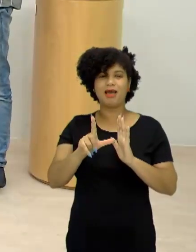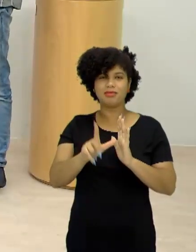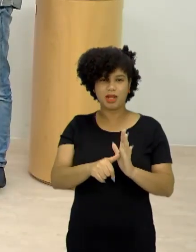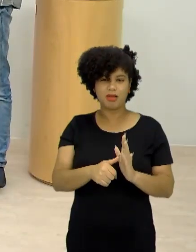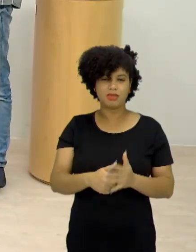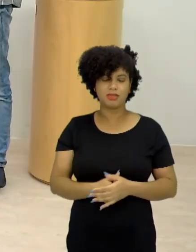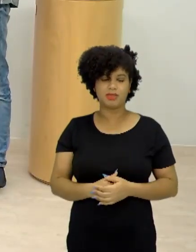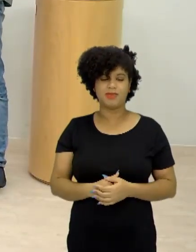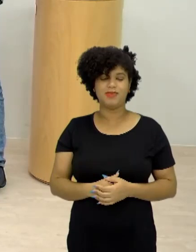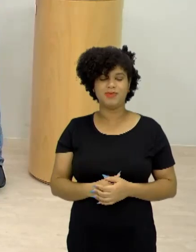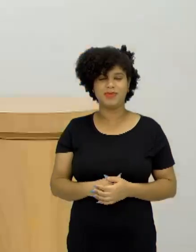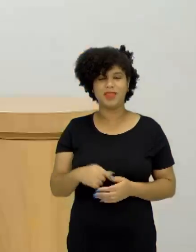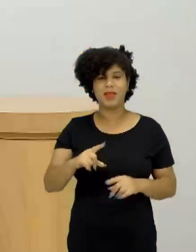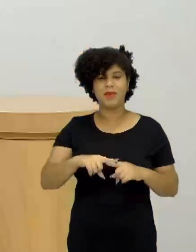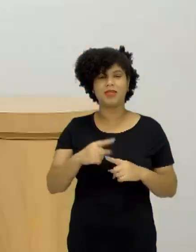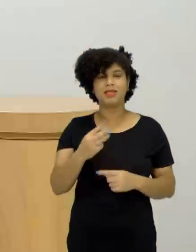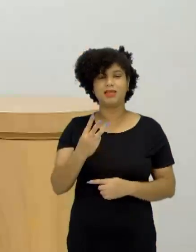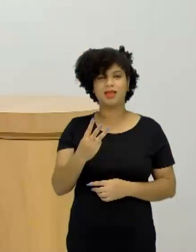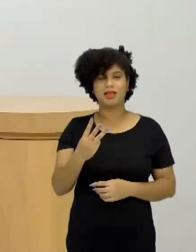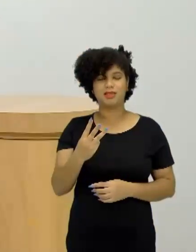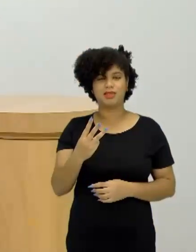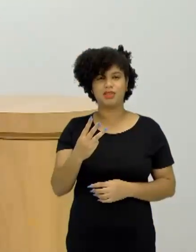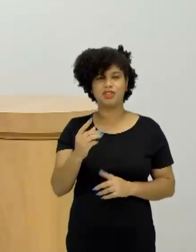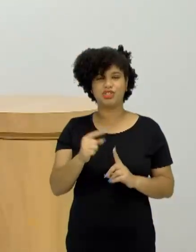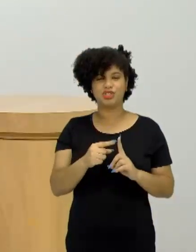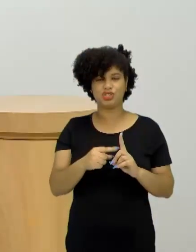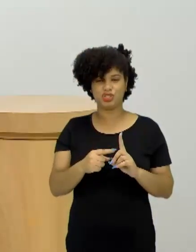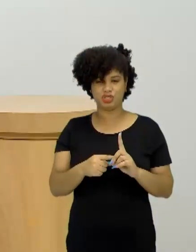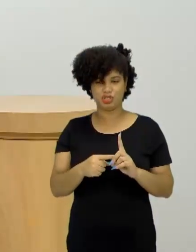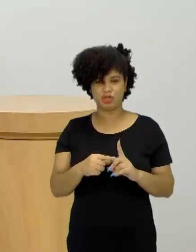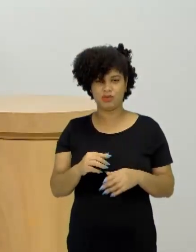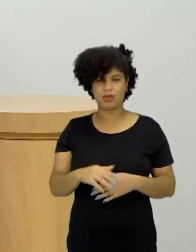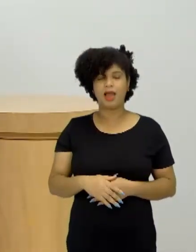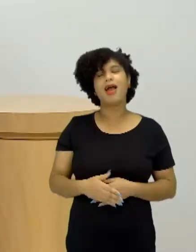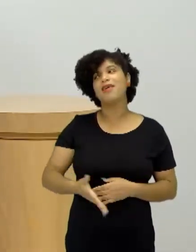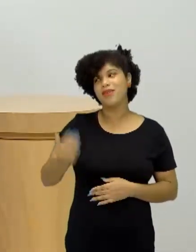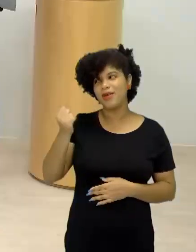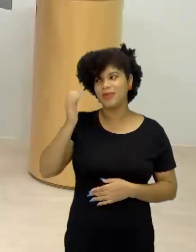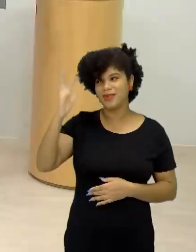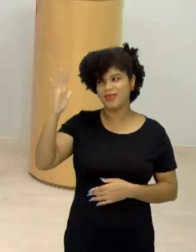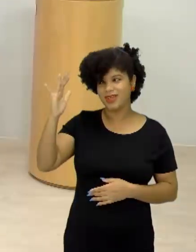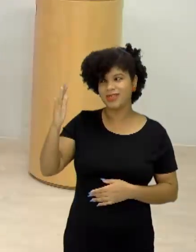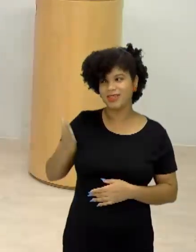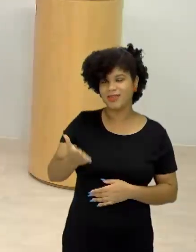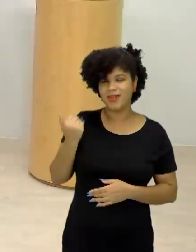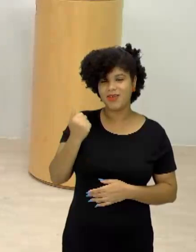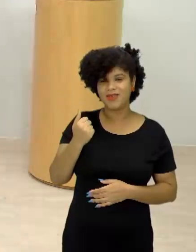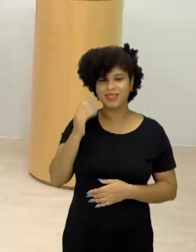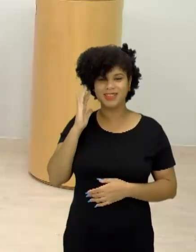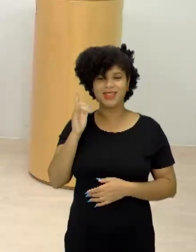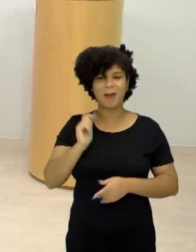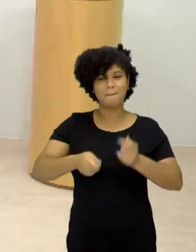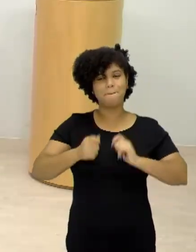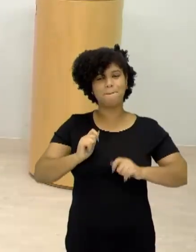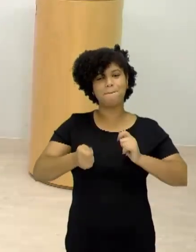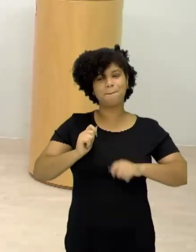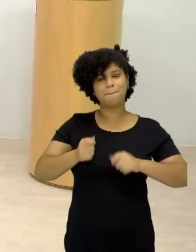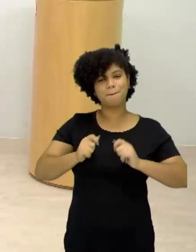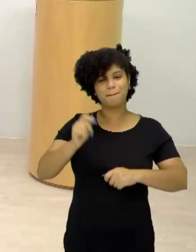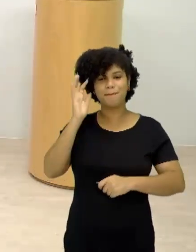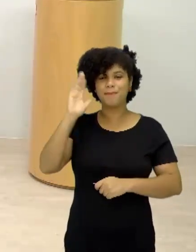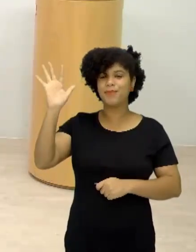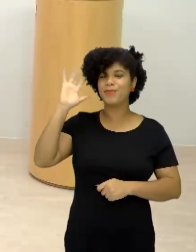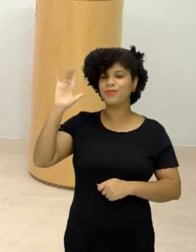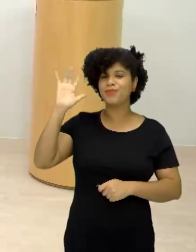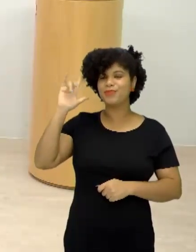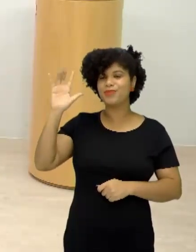tipos de fazer um bate-bola. Vou ter que chamar o momento cabeção, pô. Vamos voltar. Vou ter que chamar o momento